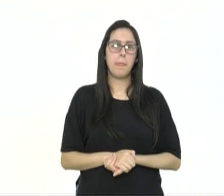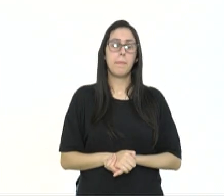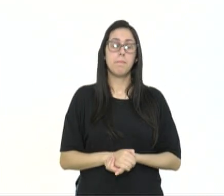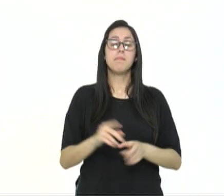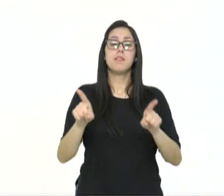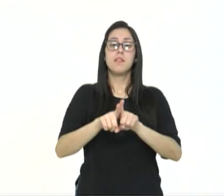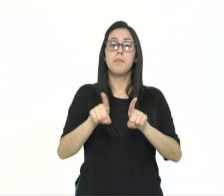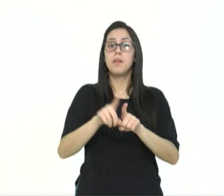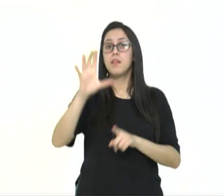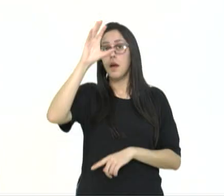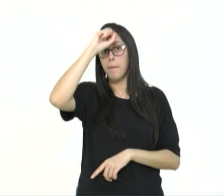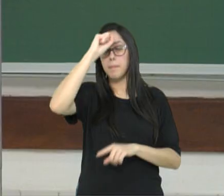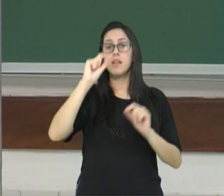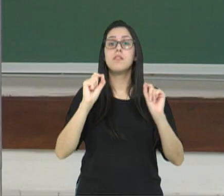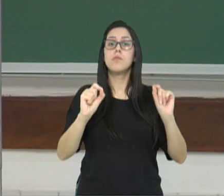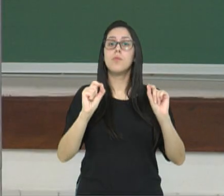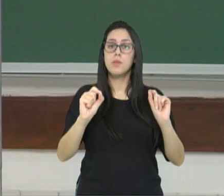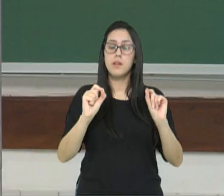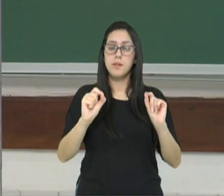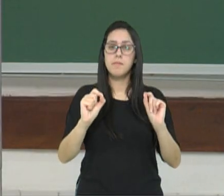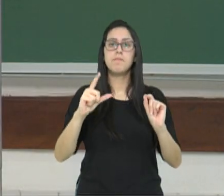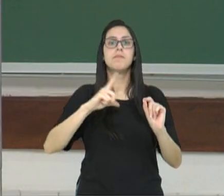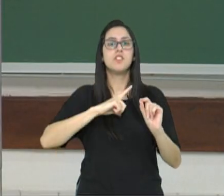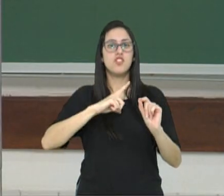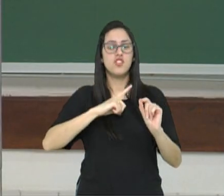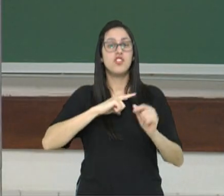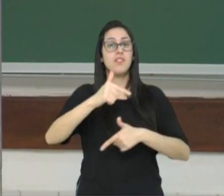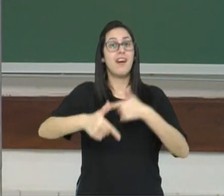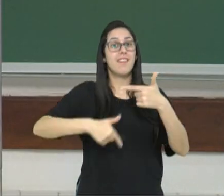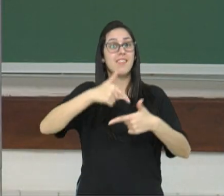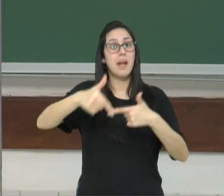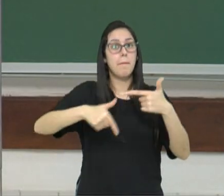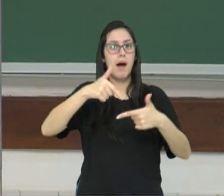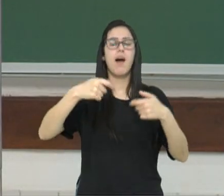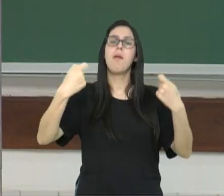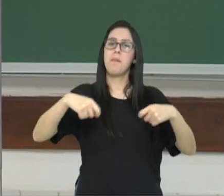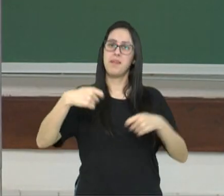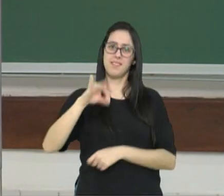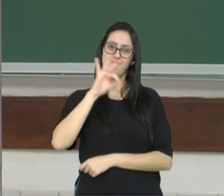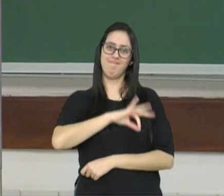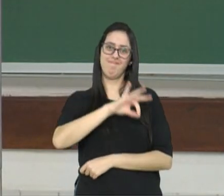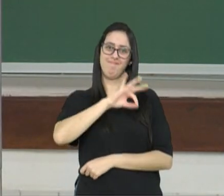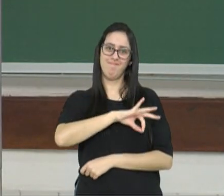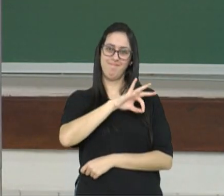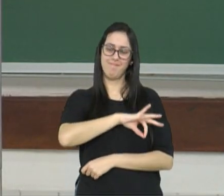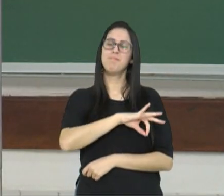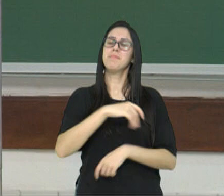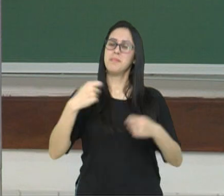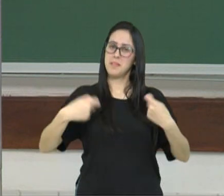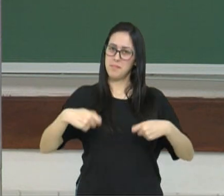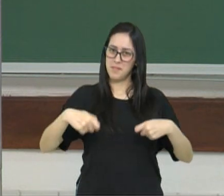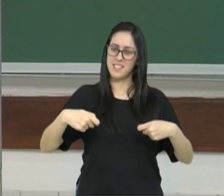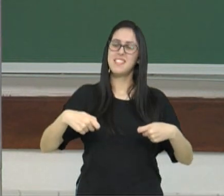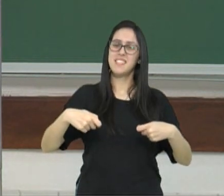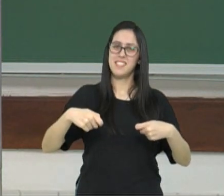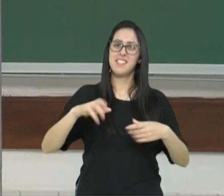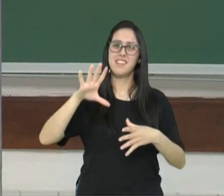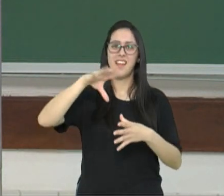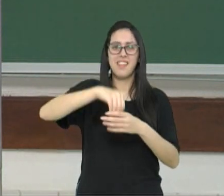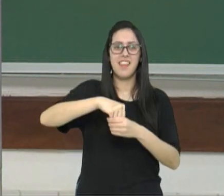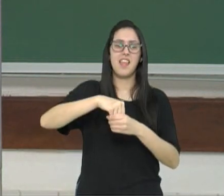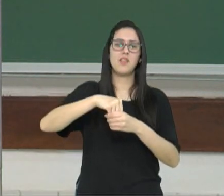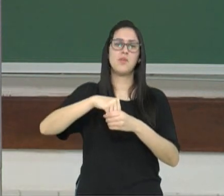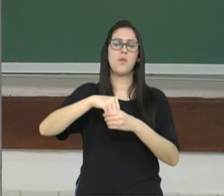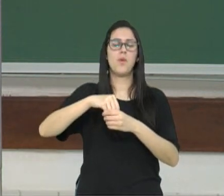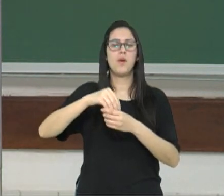vimos aí, brevemente, a implantação da mão de obra assalariada europeia na agricultura cafeira.